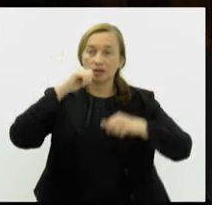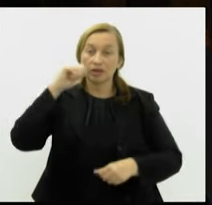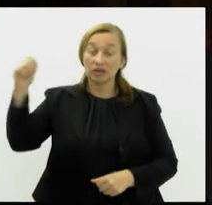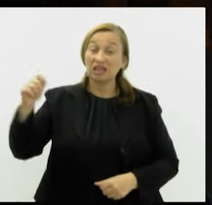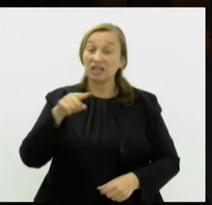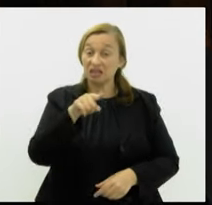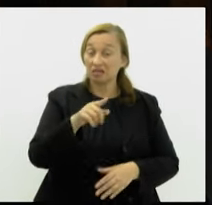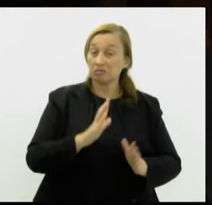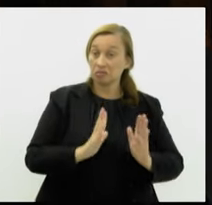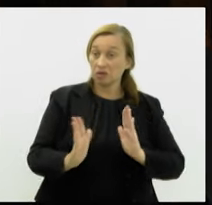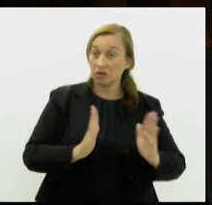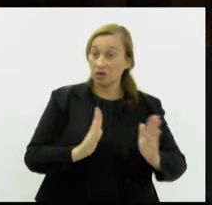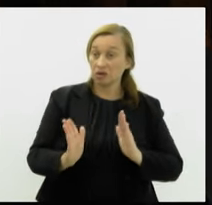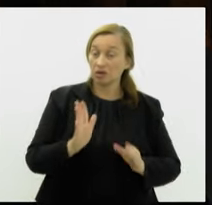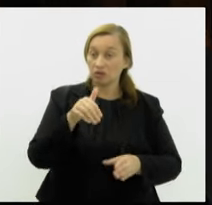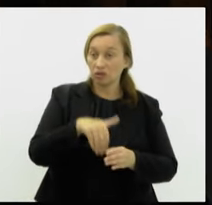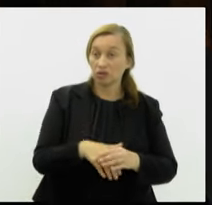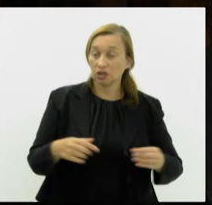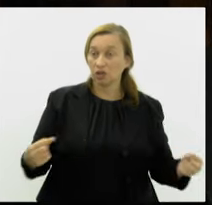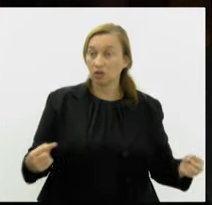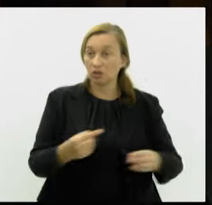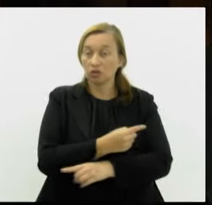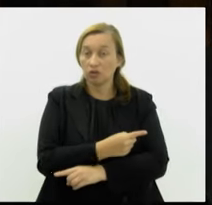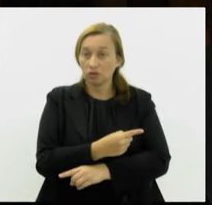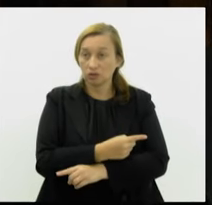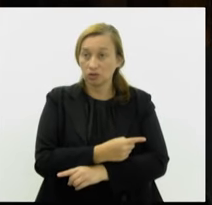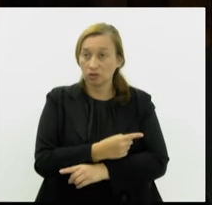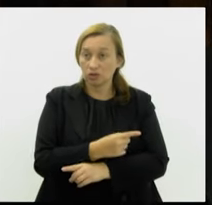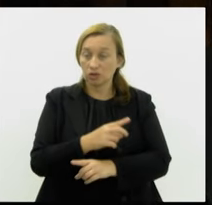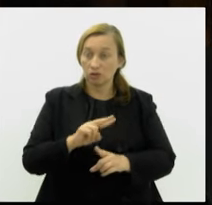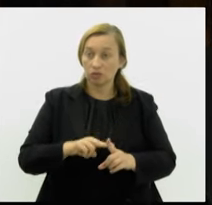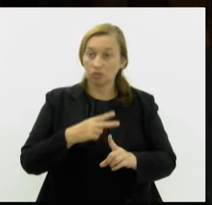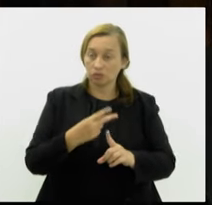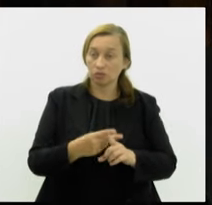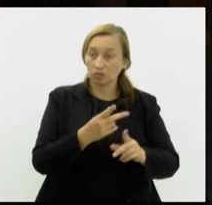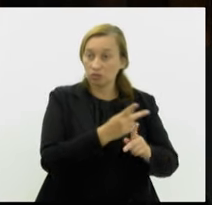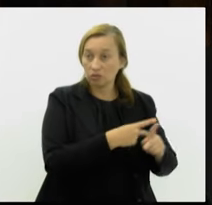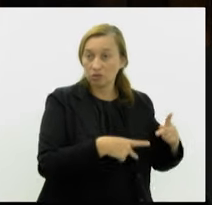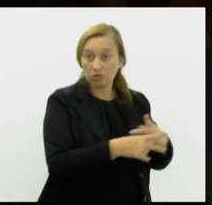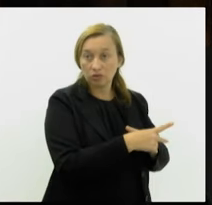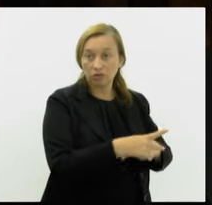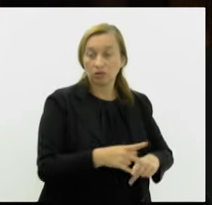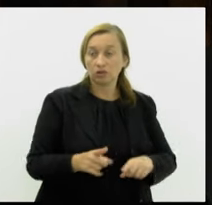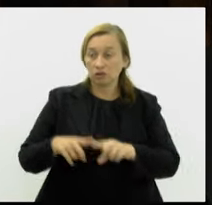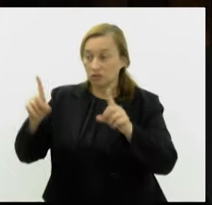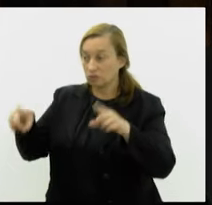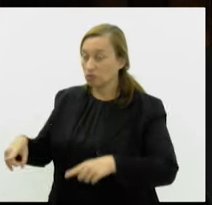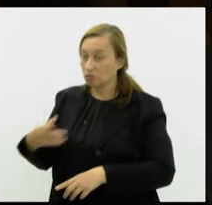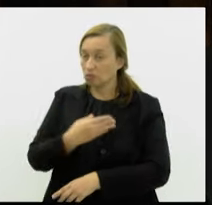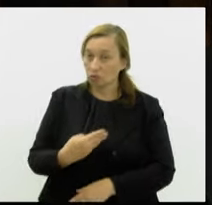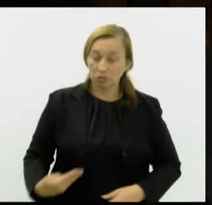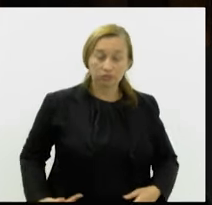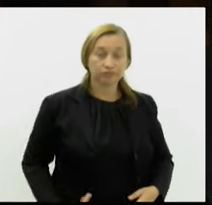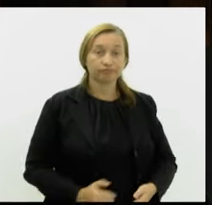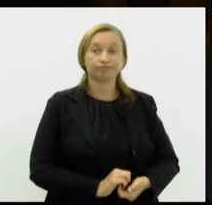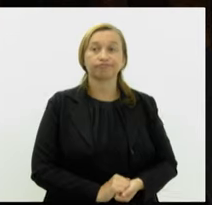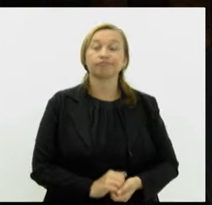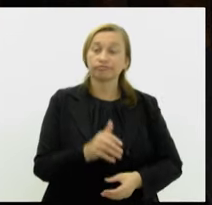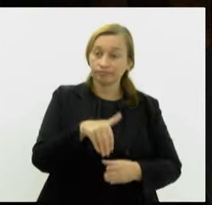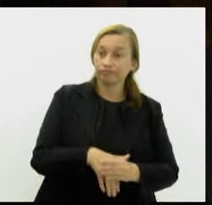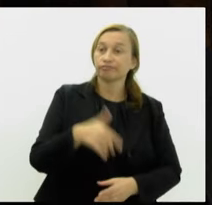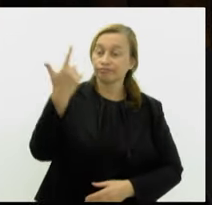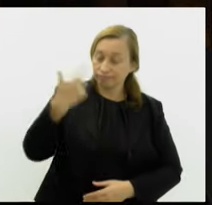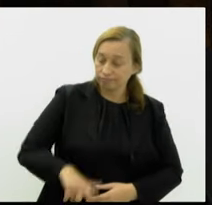ocasião, votei contra o aumento da contribuição previdenciária dos servidores públicos. E vou votar de